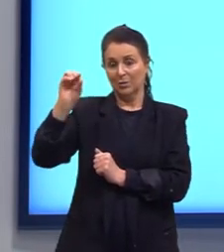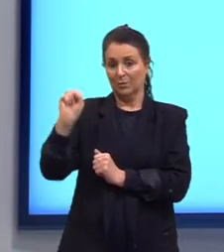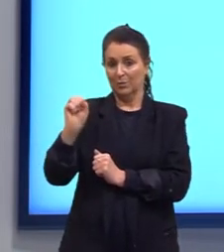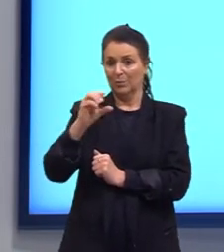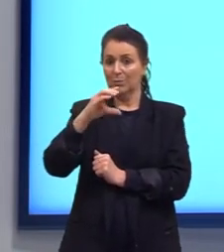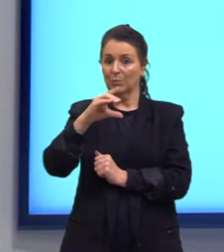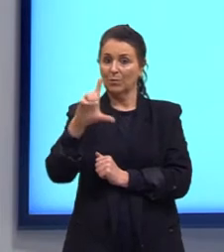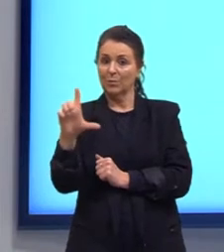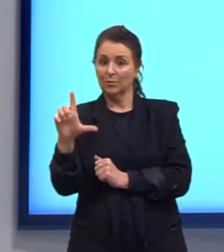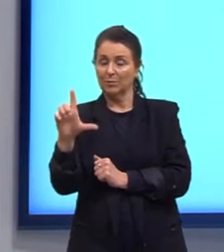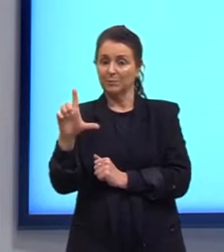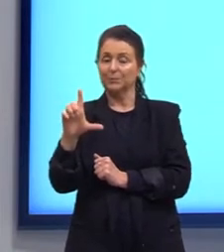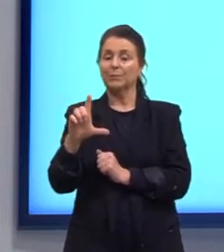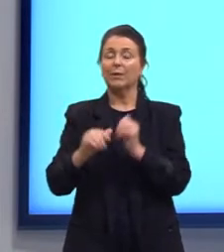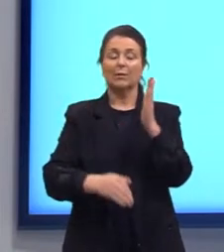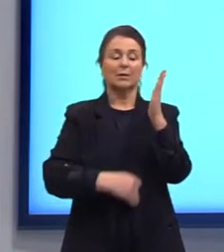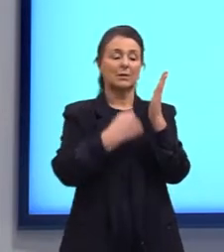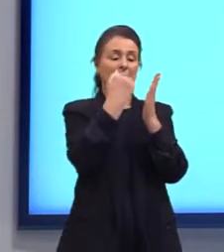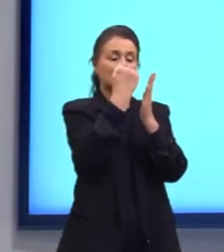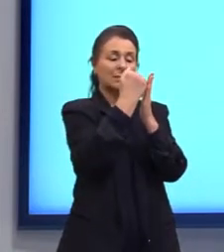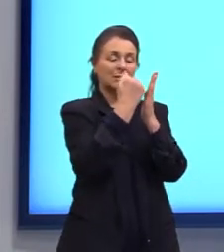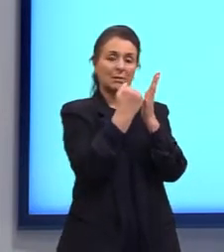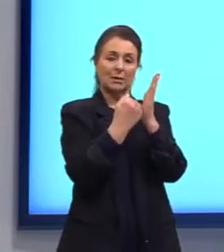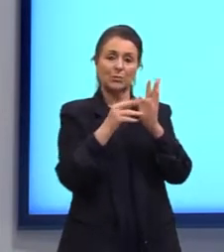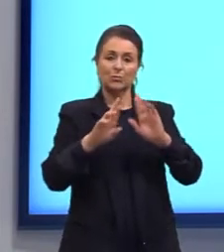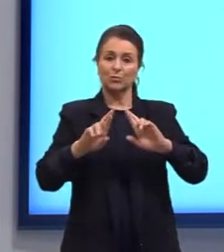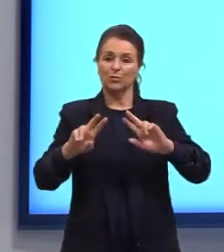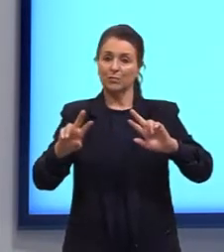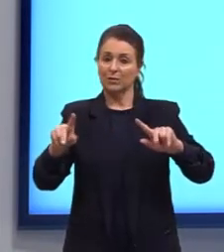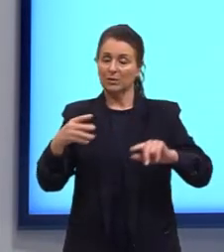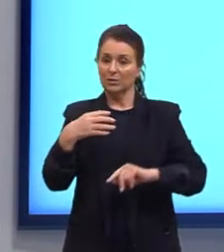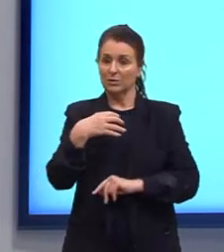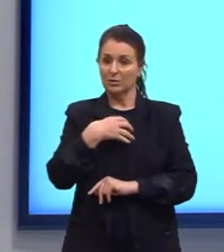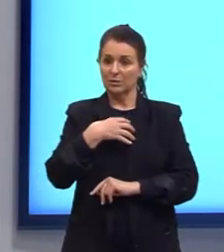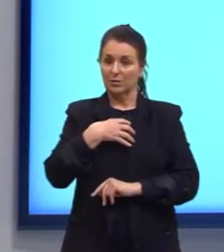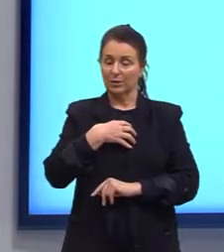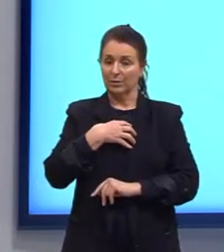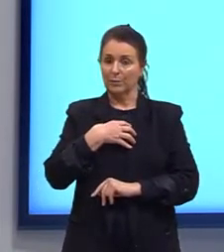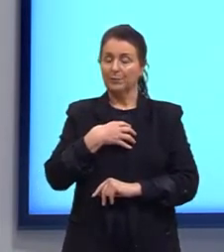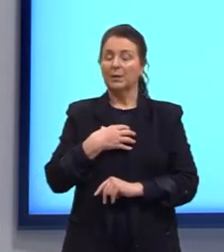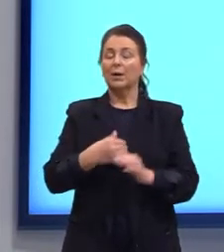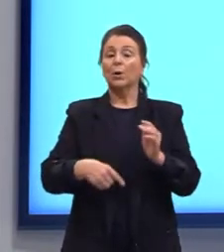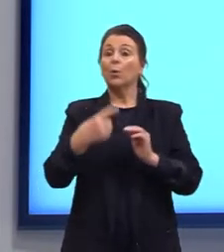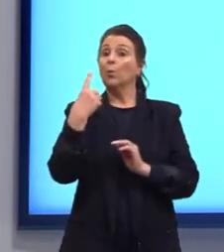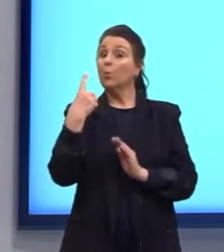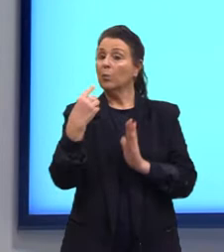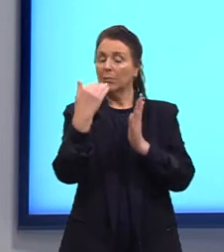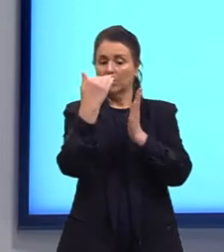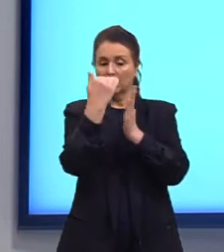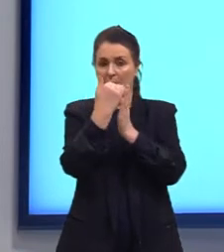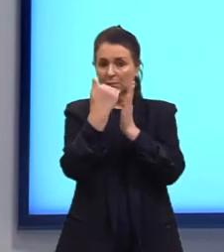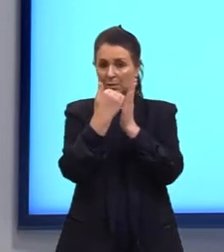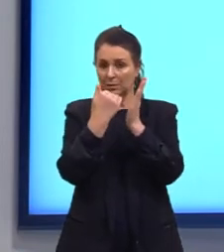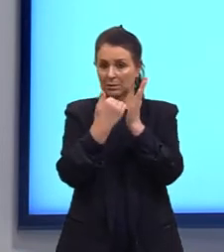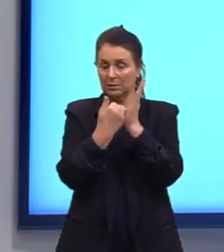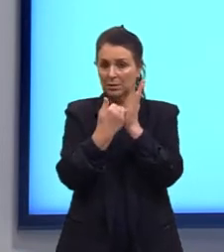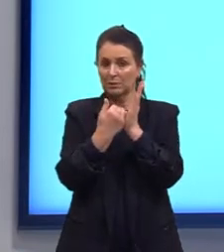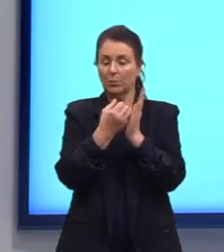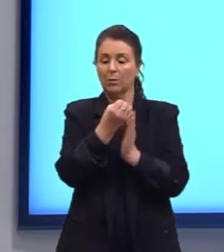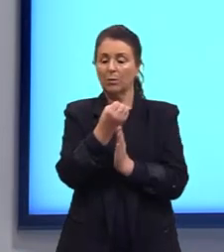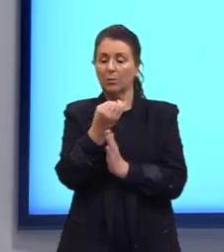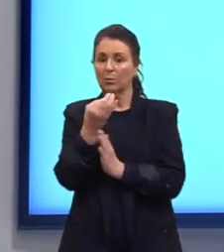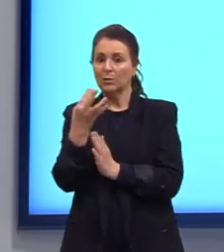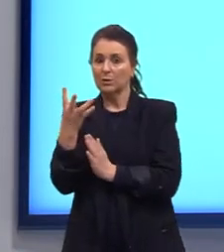eles podem ser classificados de diferentes formas tá uma das classificações é através da quantidade